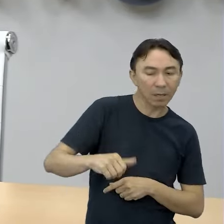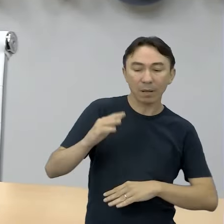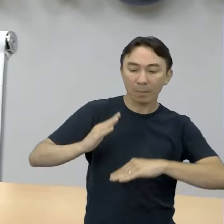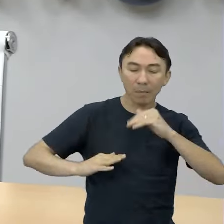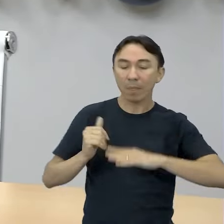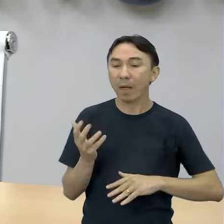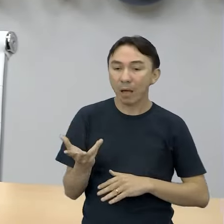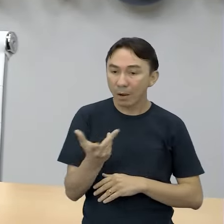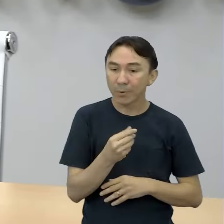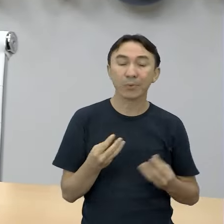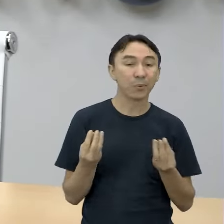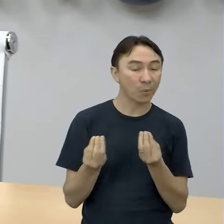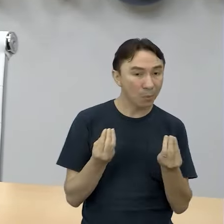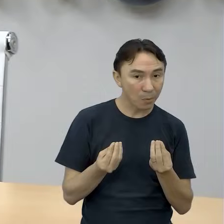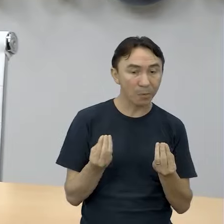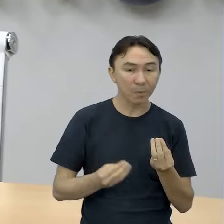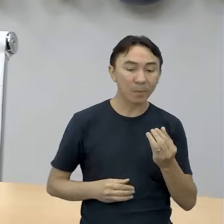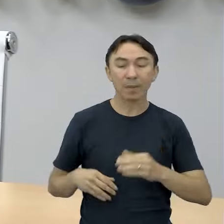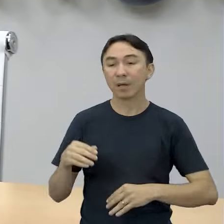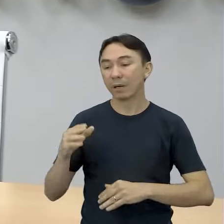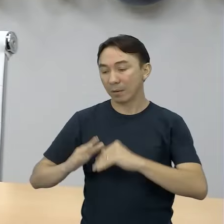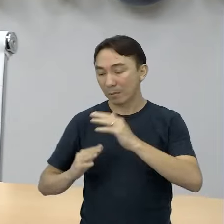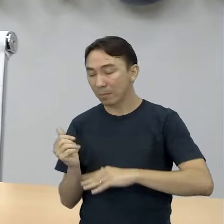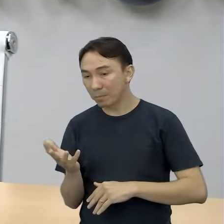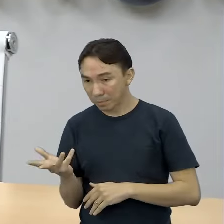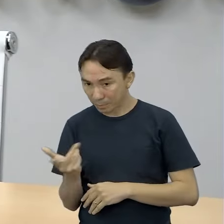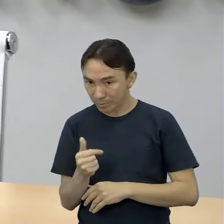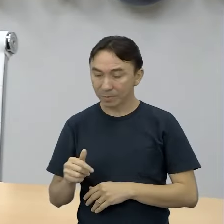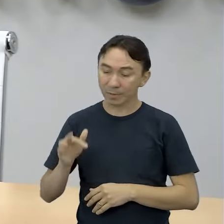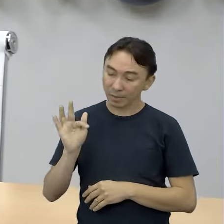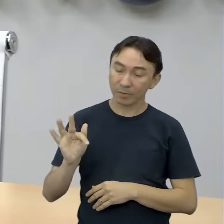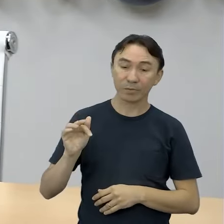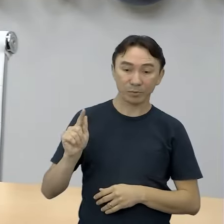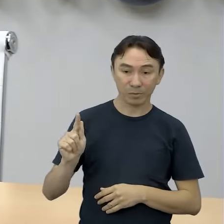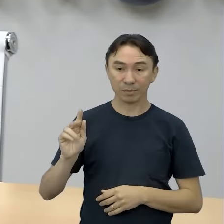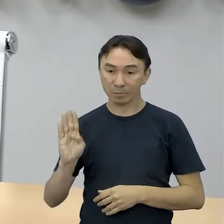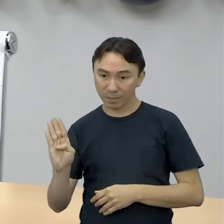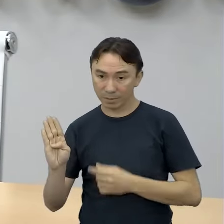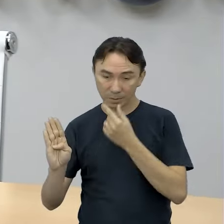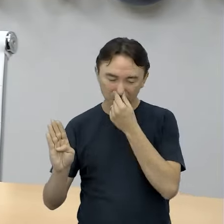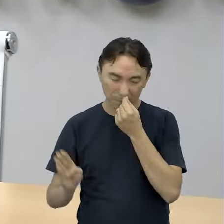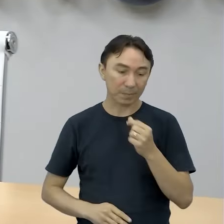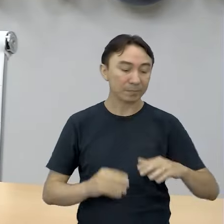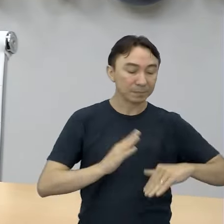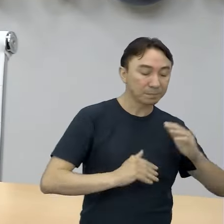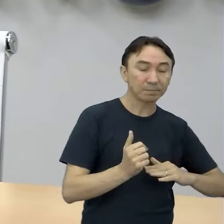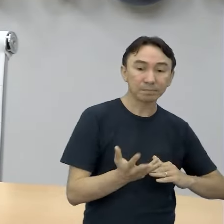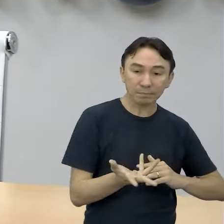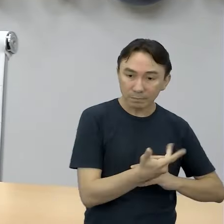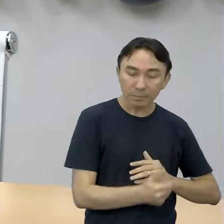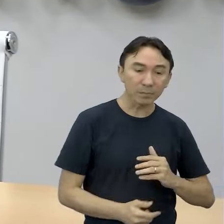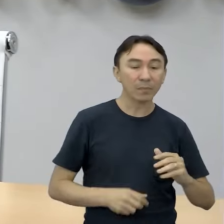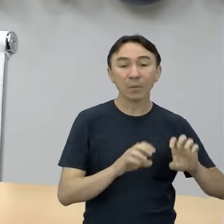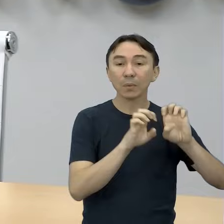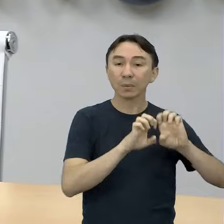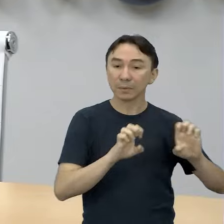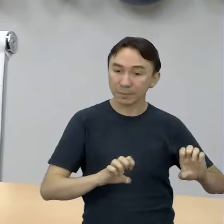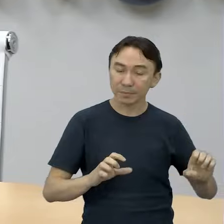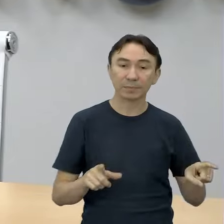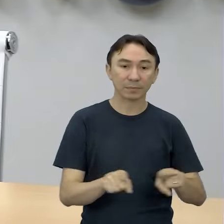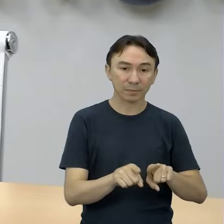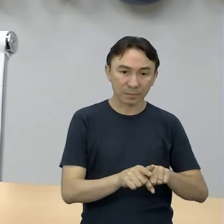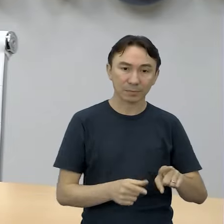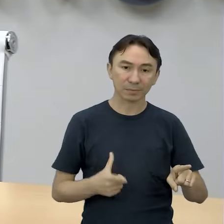e apresentar as relações entre as habilidades da formação geral básica e dos eixos estruturantes, os